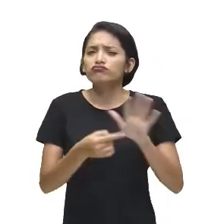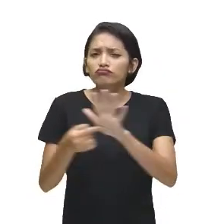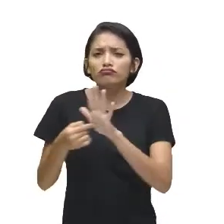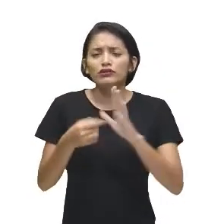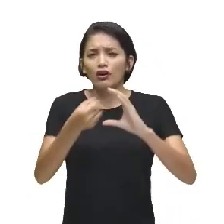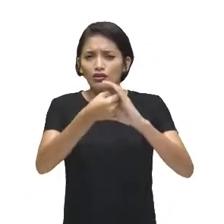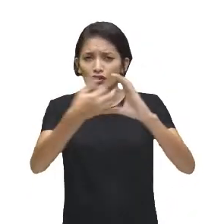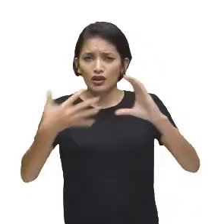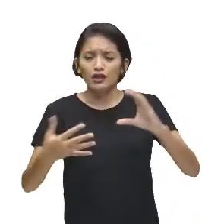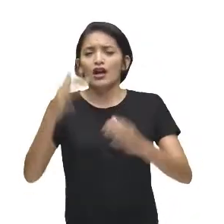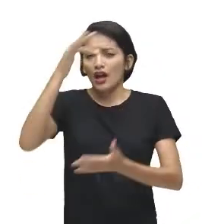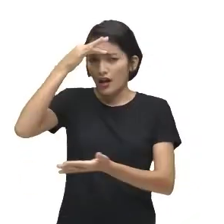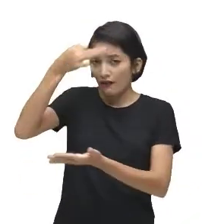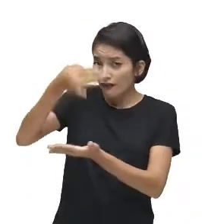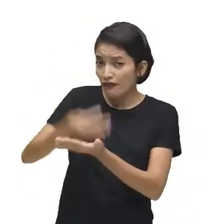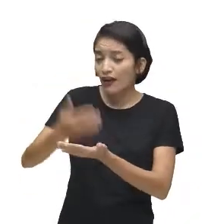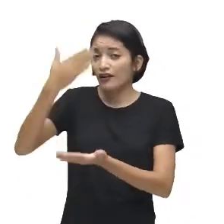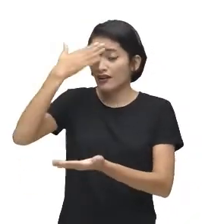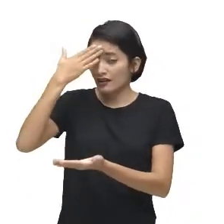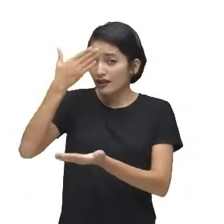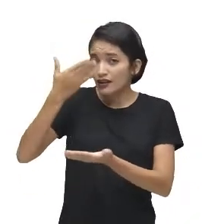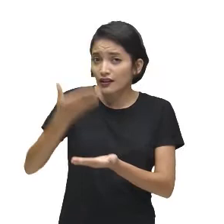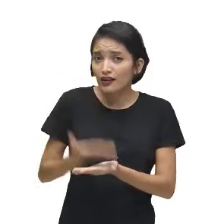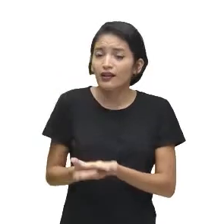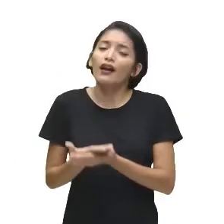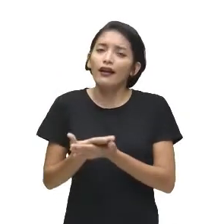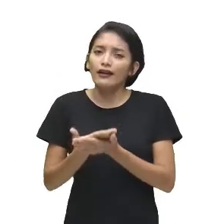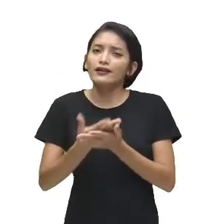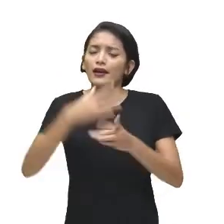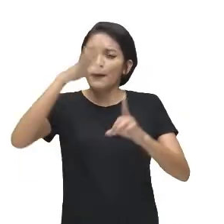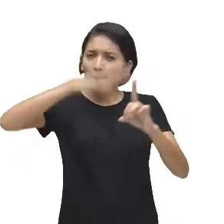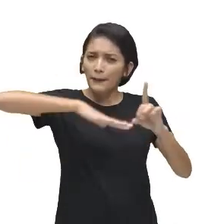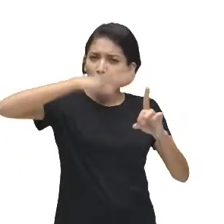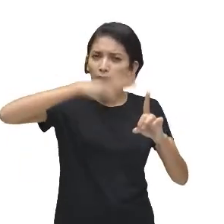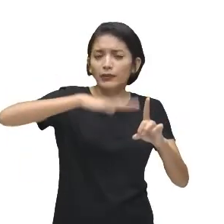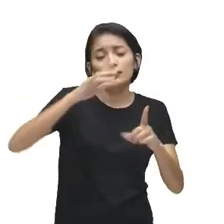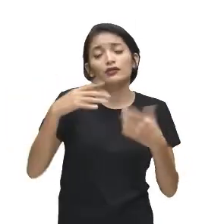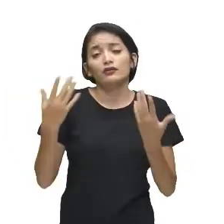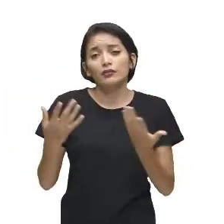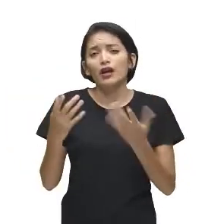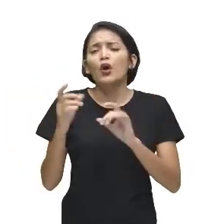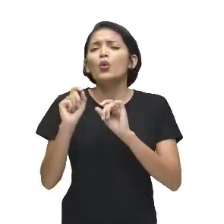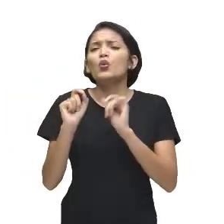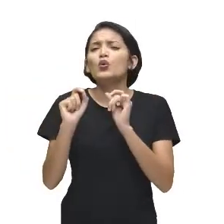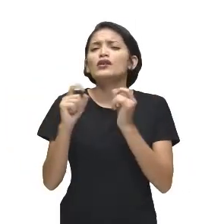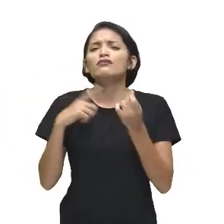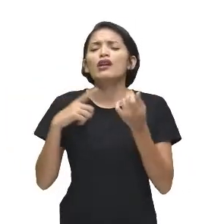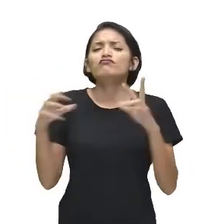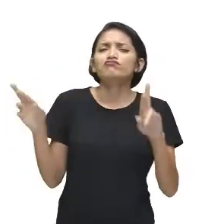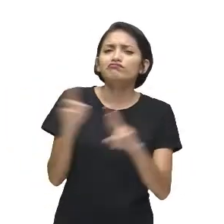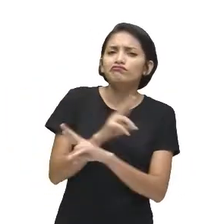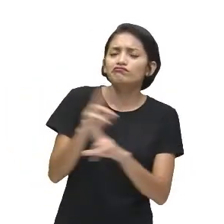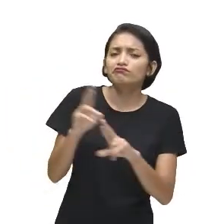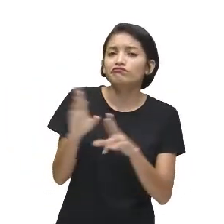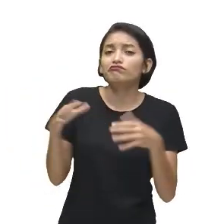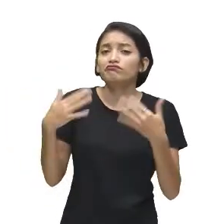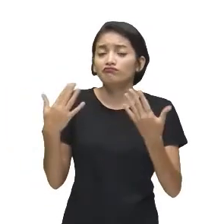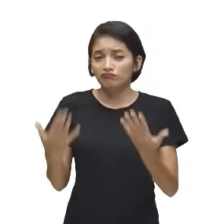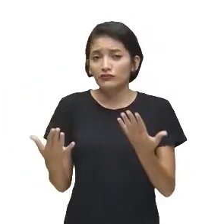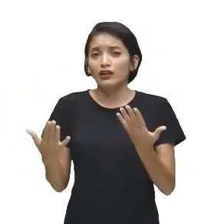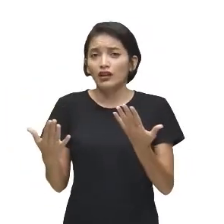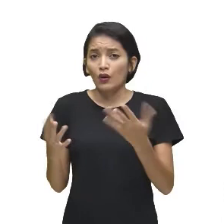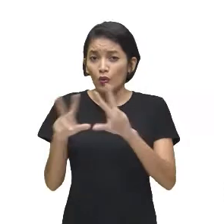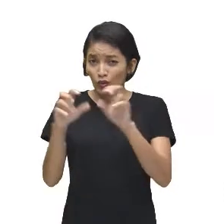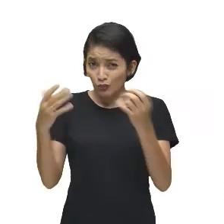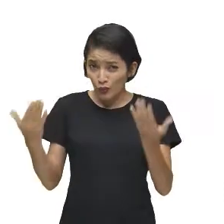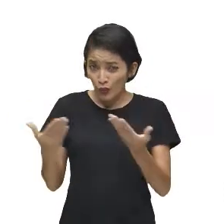sobre fé, sobre crença, sobre devoção, né? O que isso tem a ver com o nosso tema